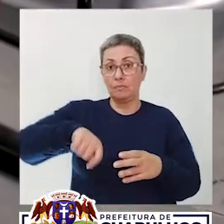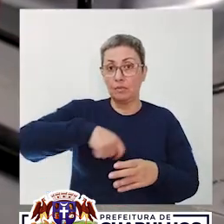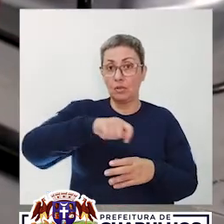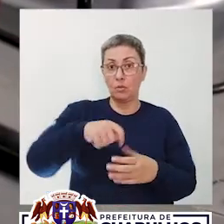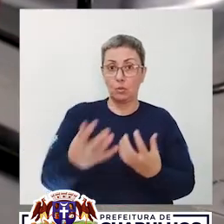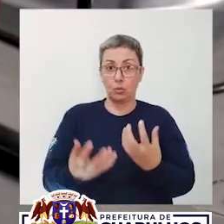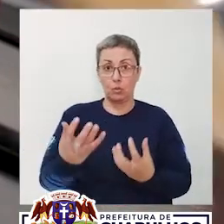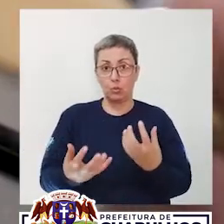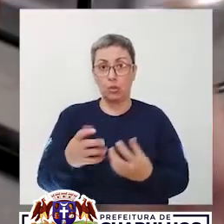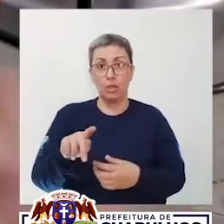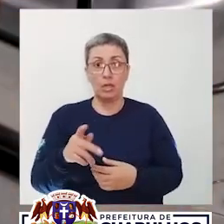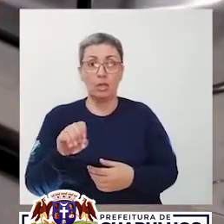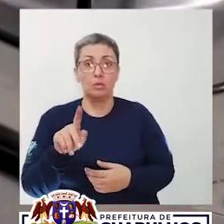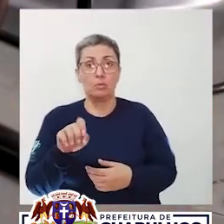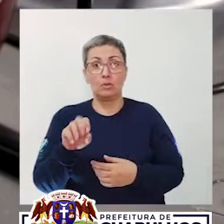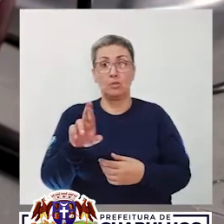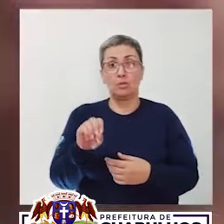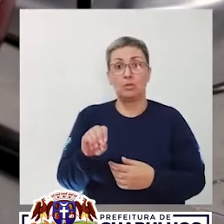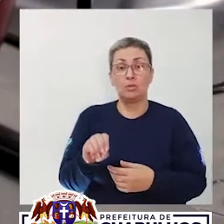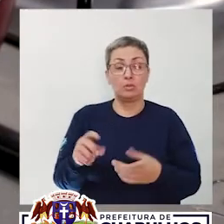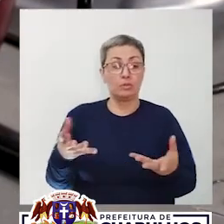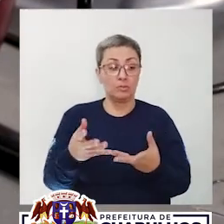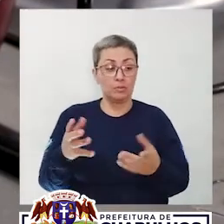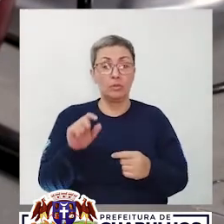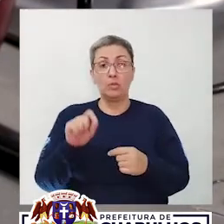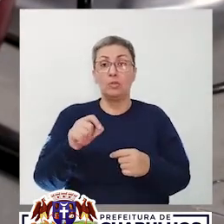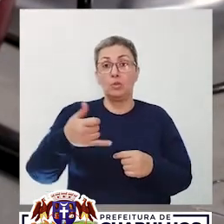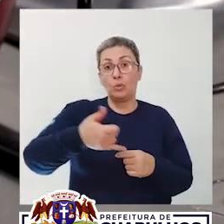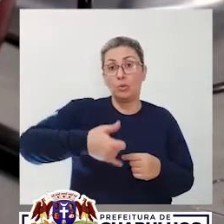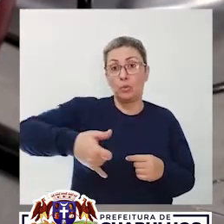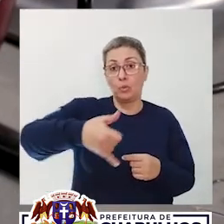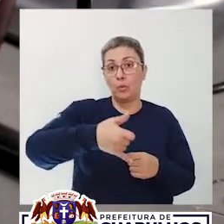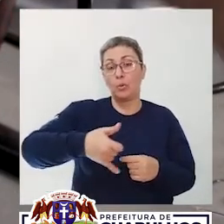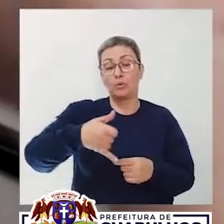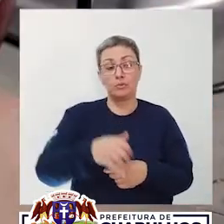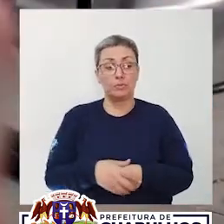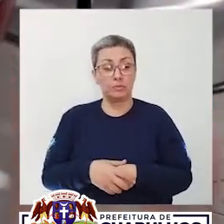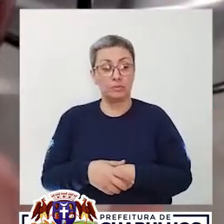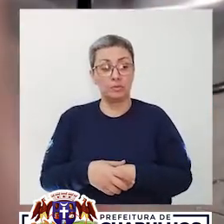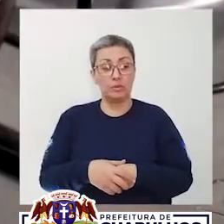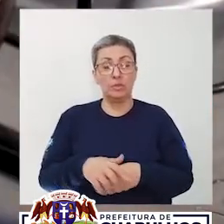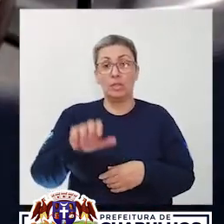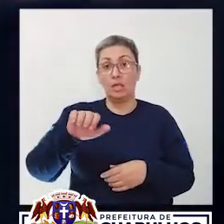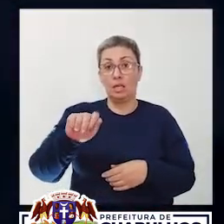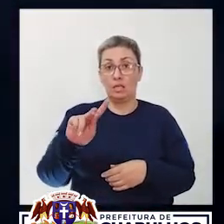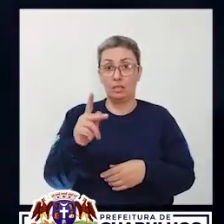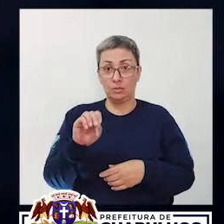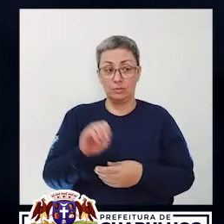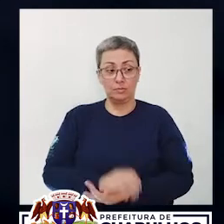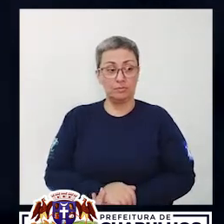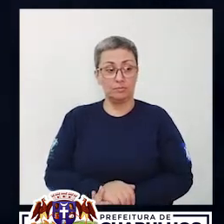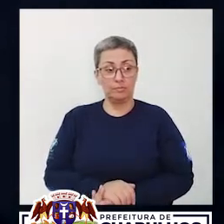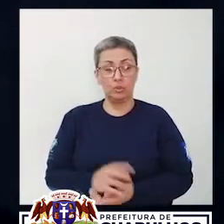Agora nós vamos começar a refogar o alho poró. Então você coloca um azeite ou um óleo, coloca o